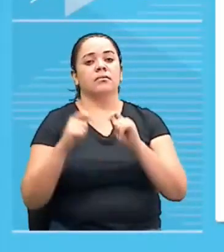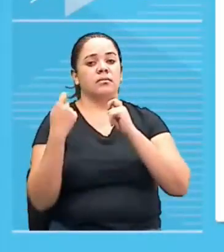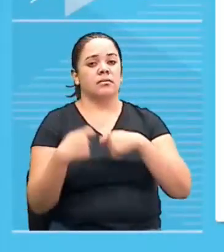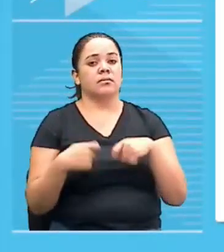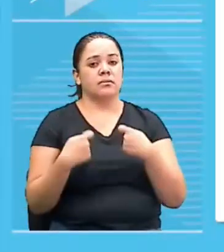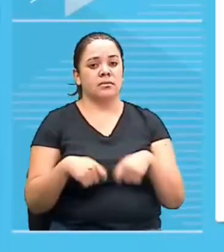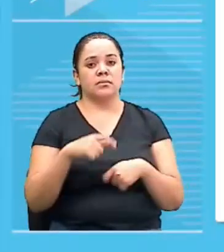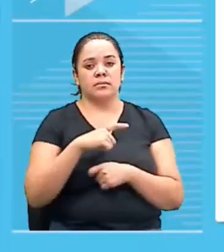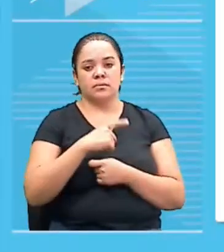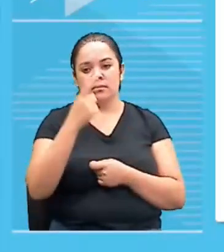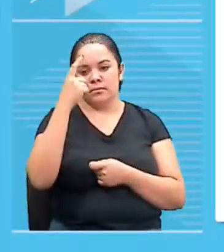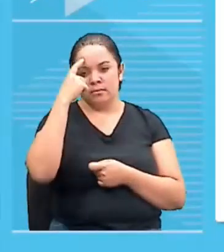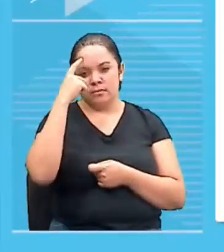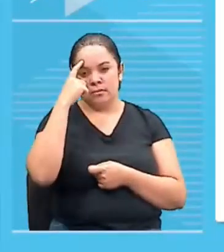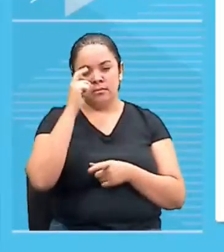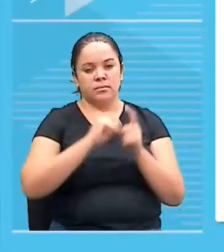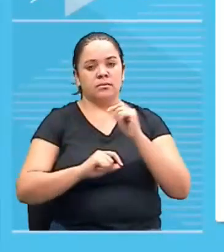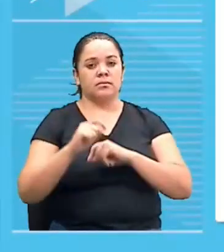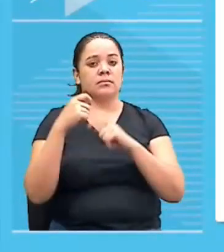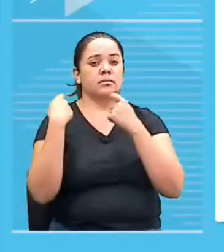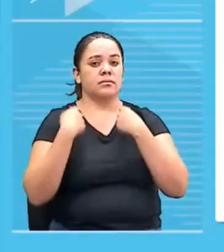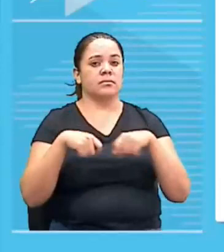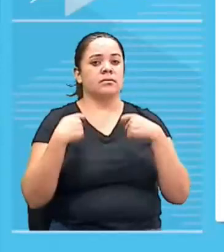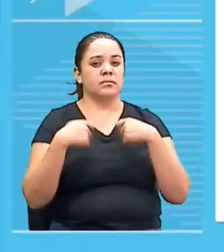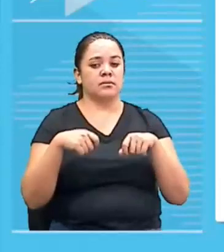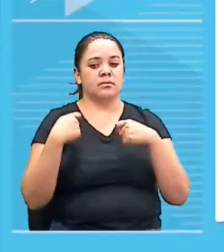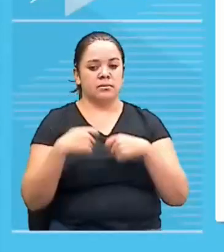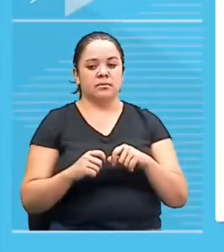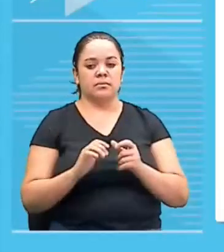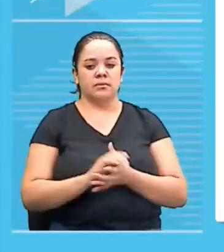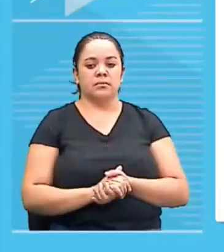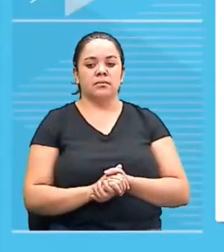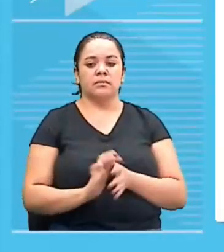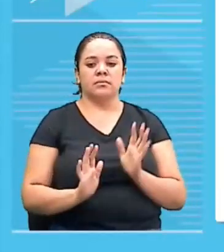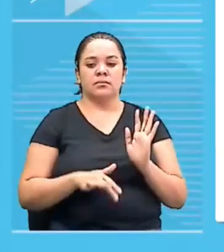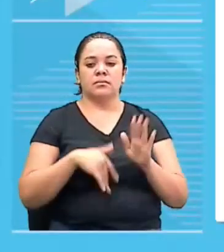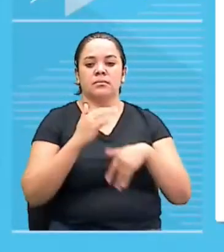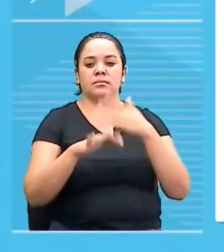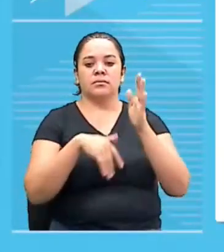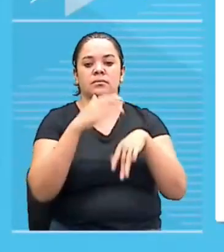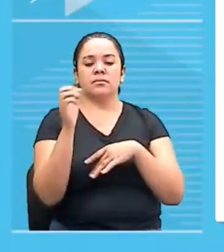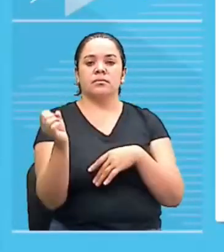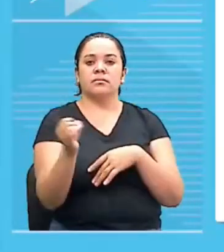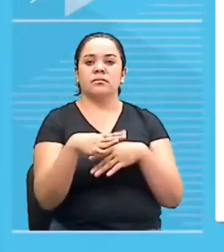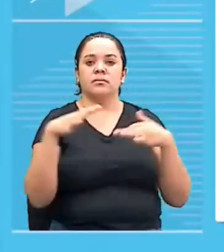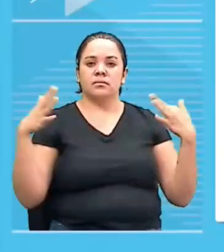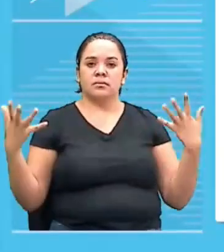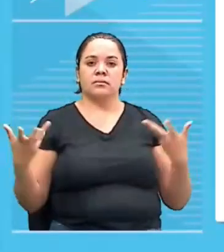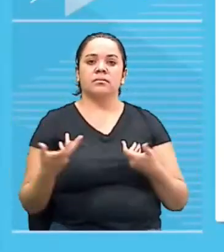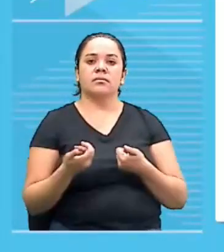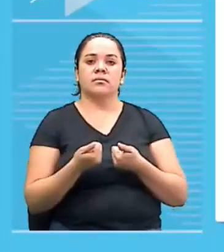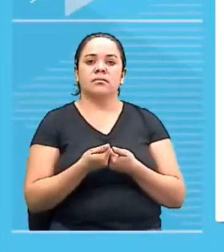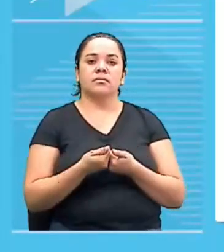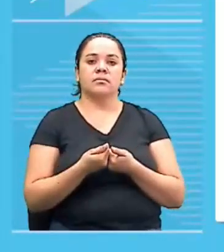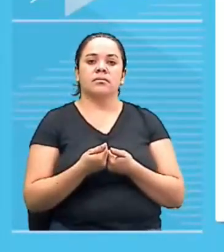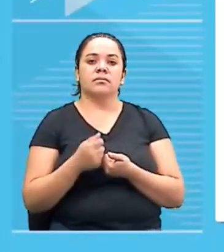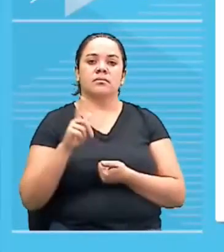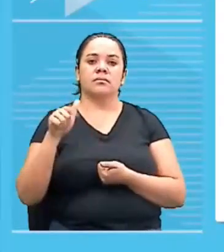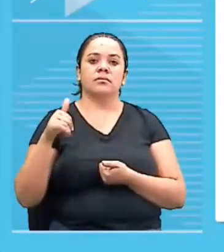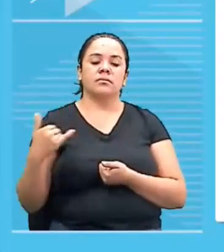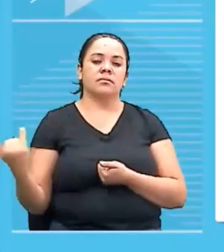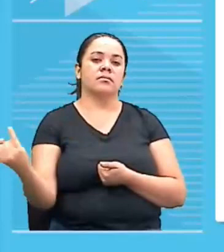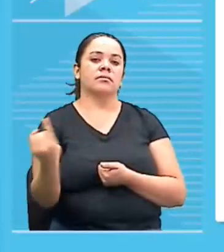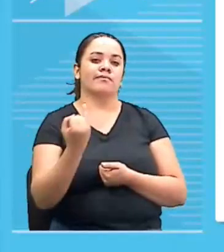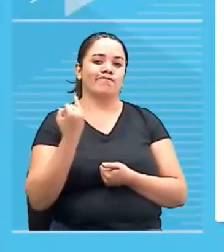ter em mente é que a necessidade de desenvolver novas habilidades é de extrema